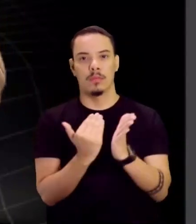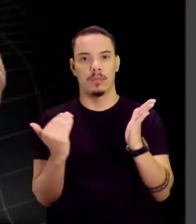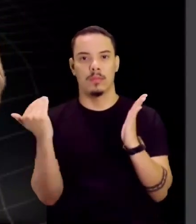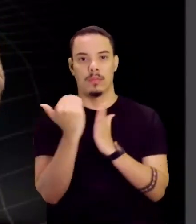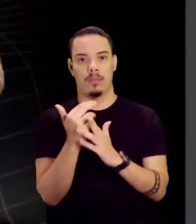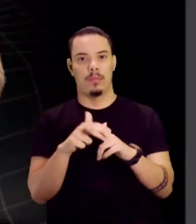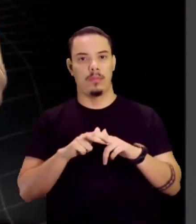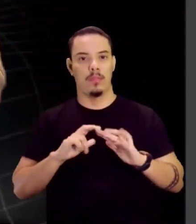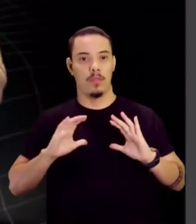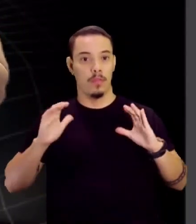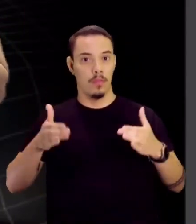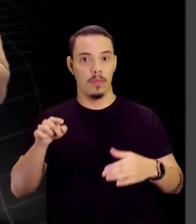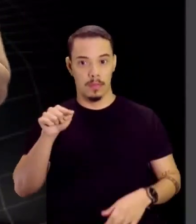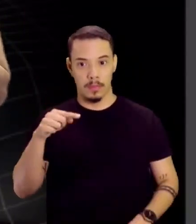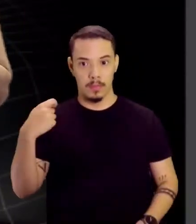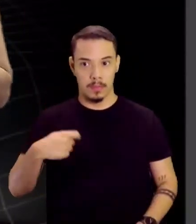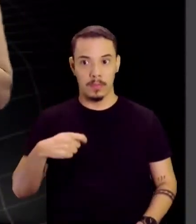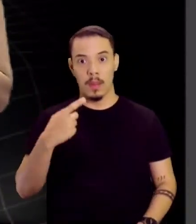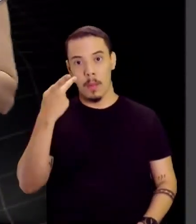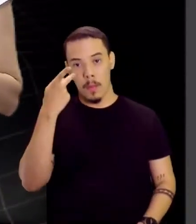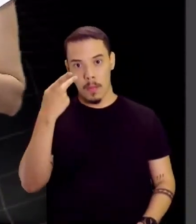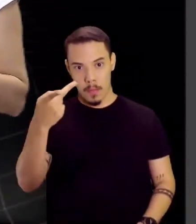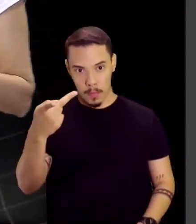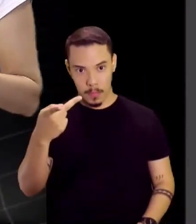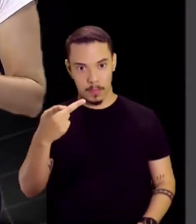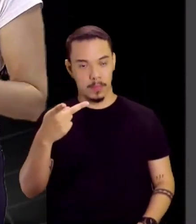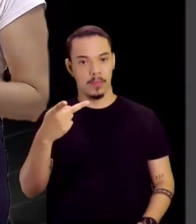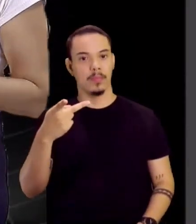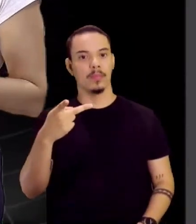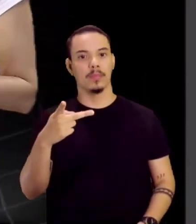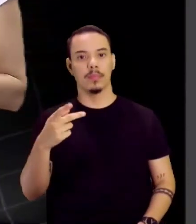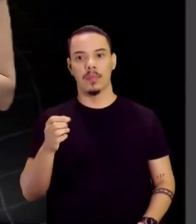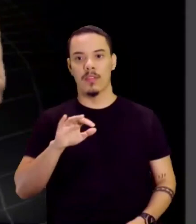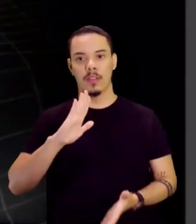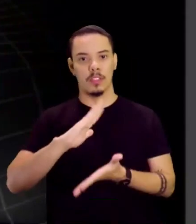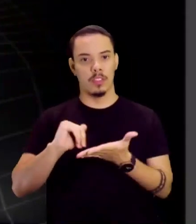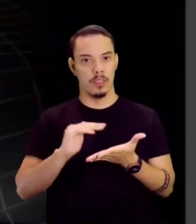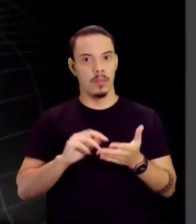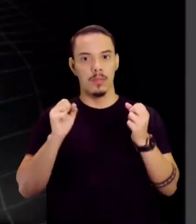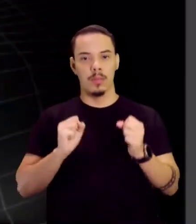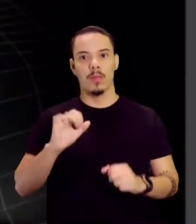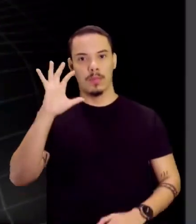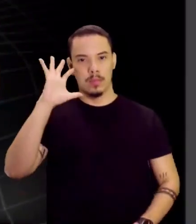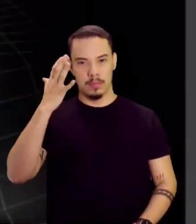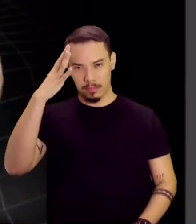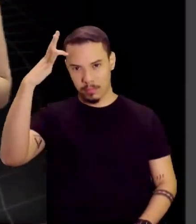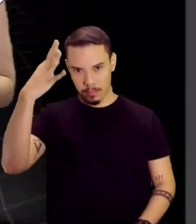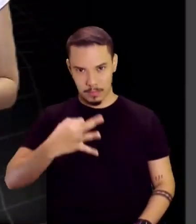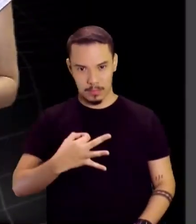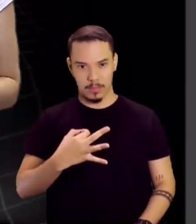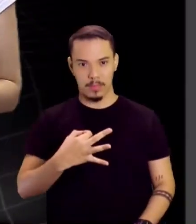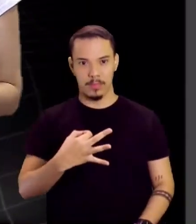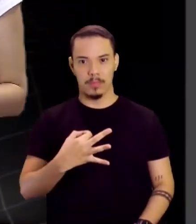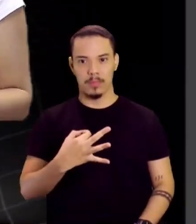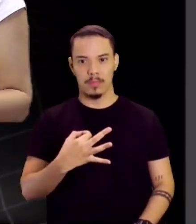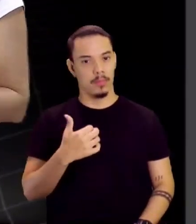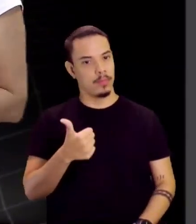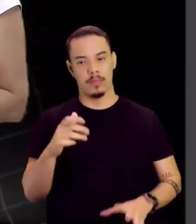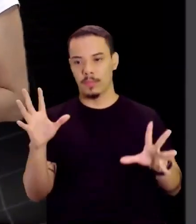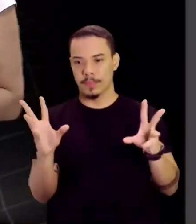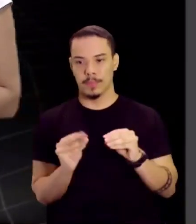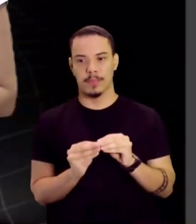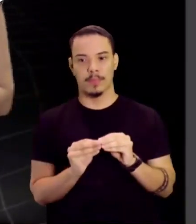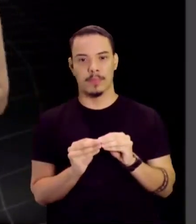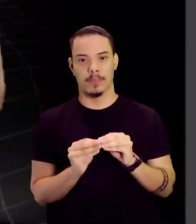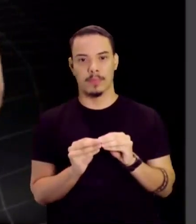você foca nisso, procura lá as alternativas e vai eliminando, né? E assim a gente pode resolver a questão. Entendido isso, pessoal? E foi isso, né,